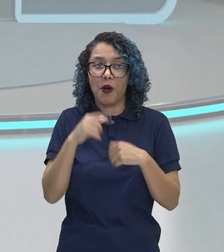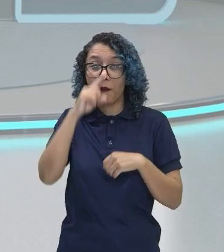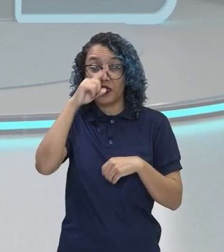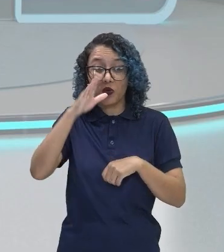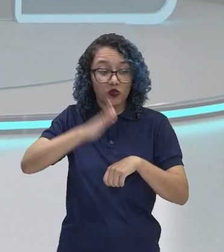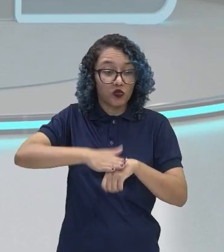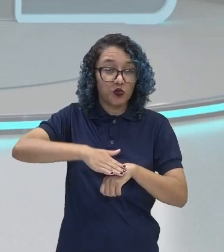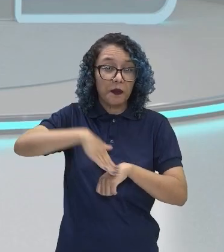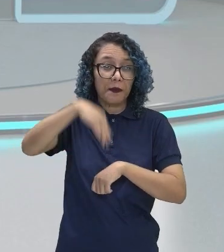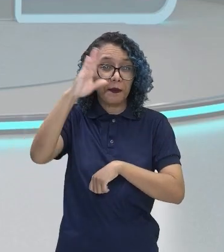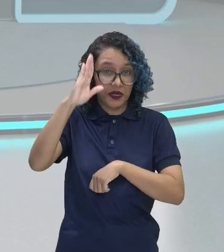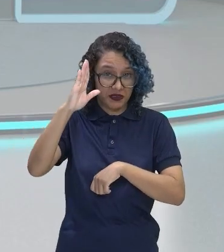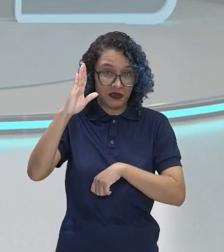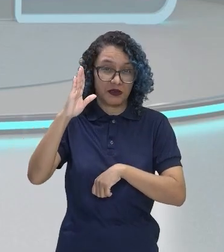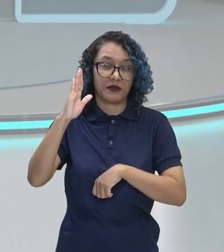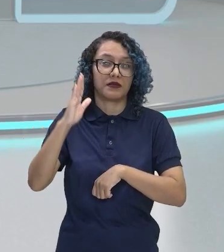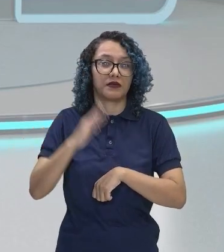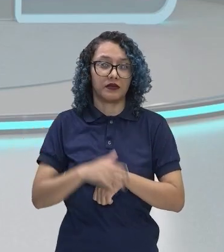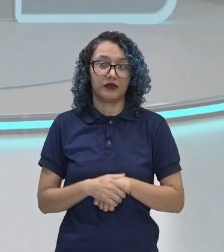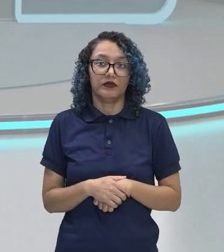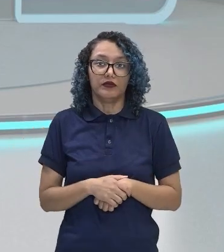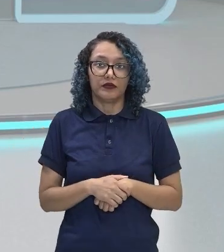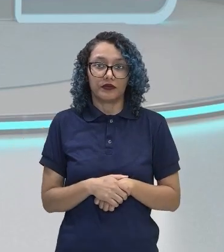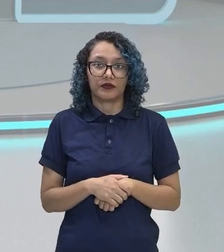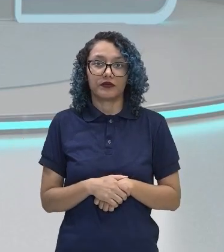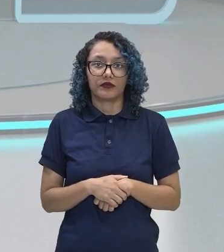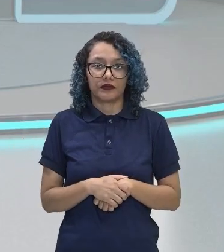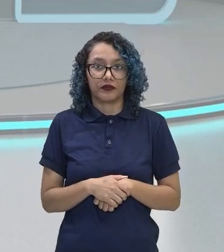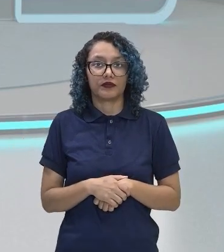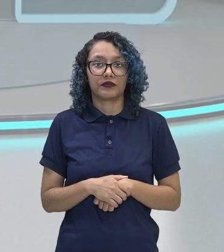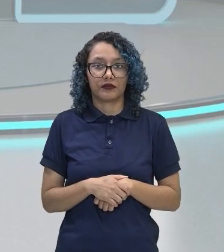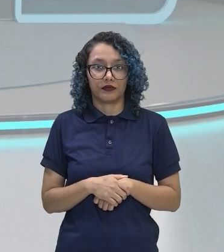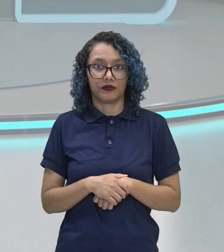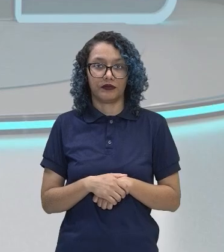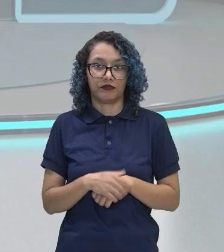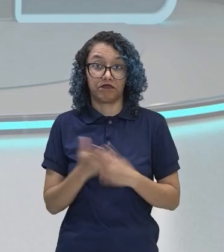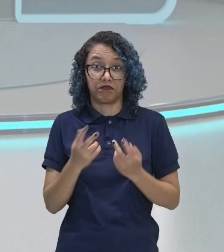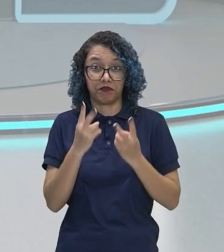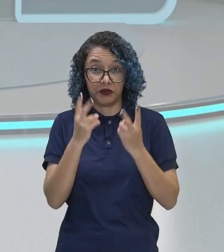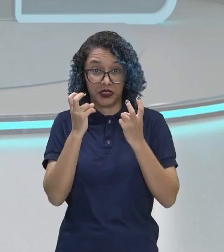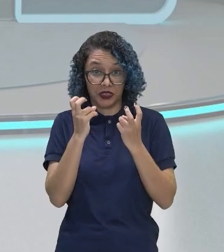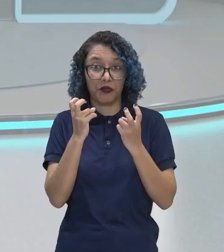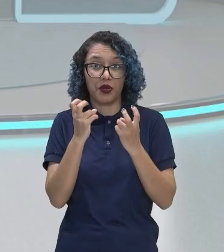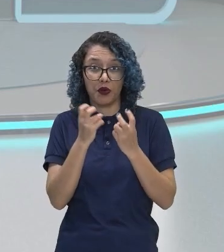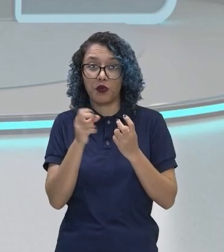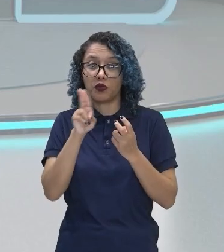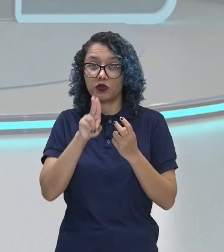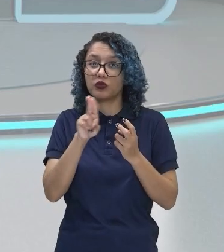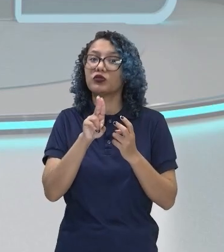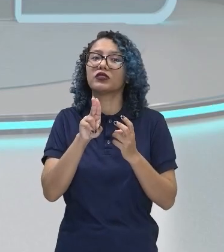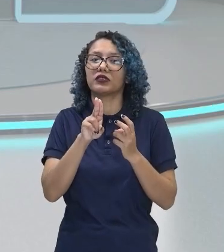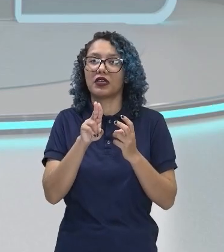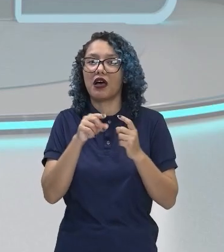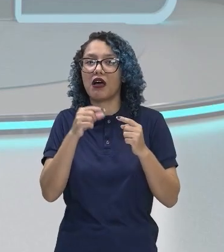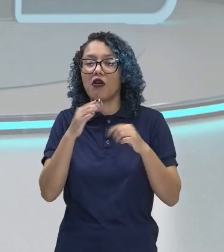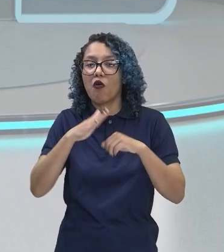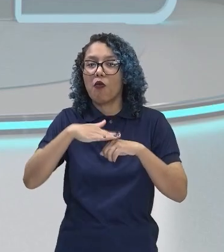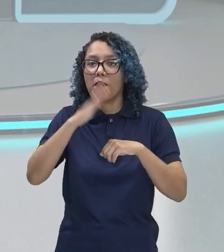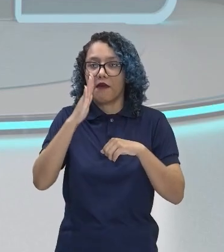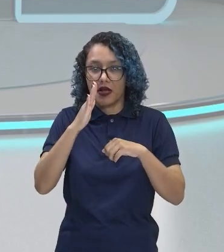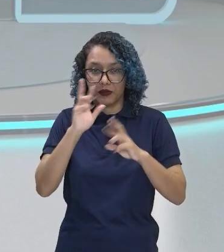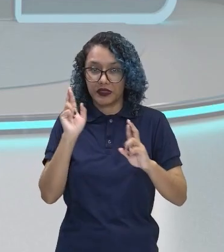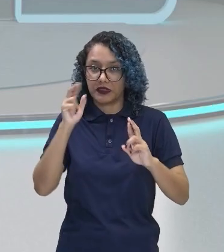perigoso. Olha a informação aqui, ó, sendo trazida através de um superlativo, tá? É o animal